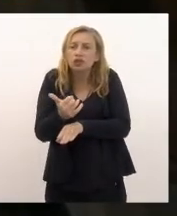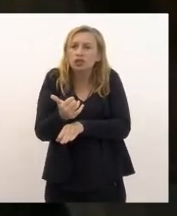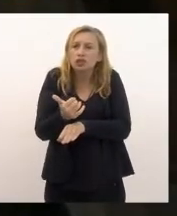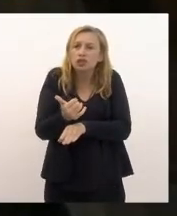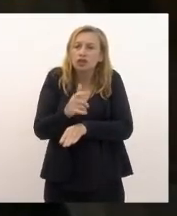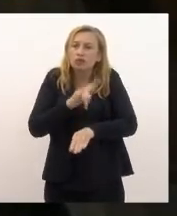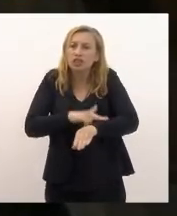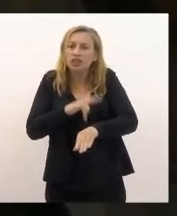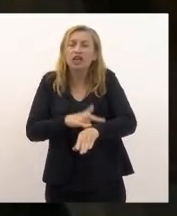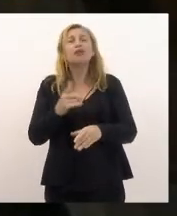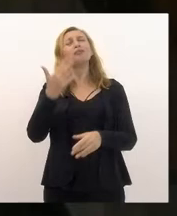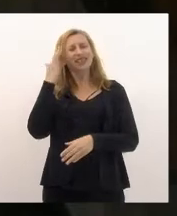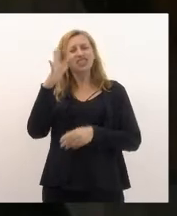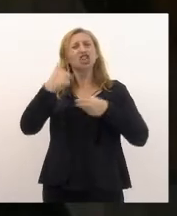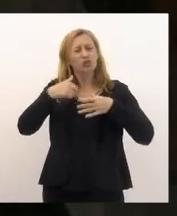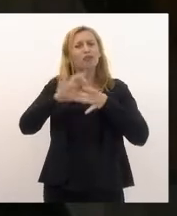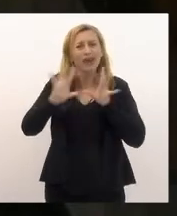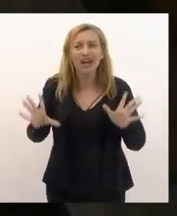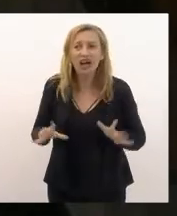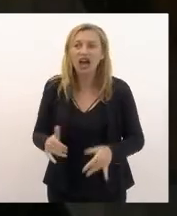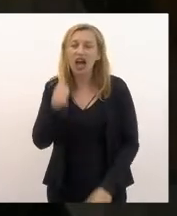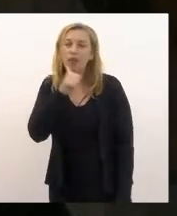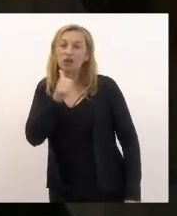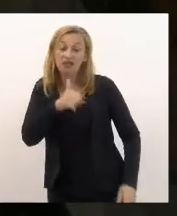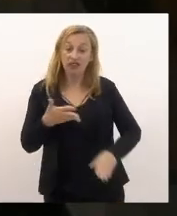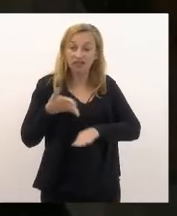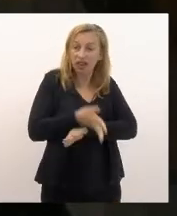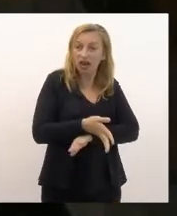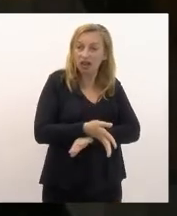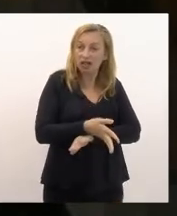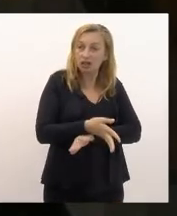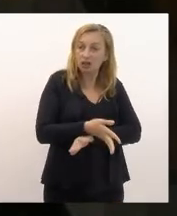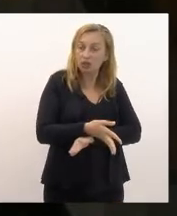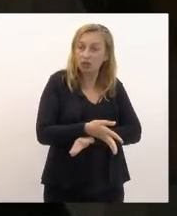Imagina liberado. A mulher vai estar lá,